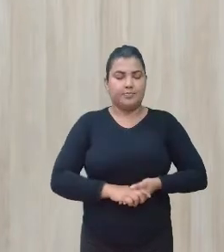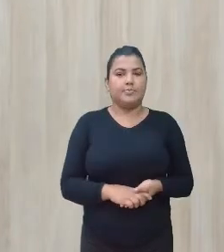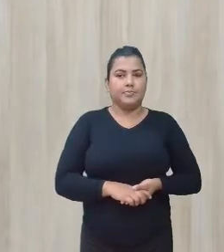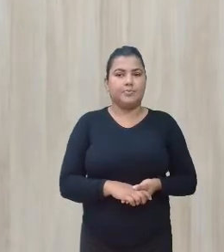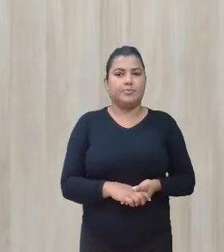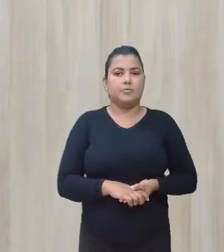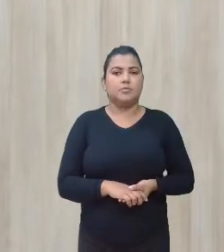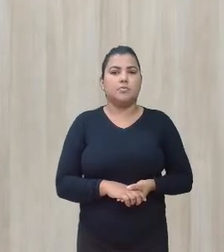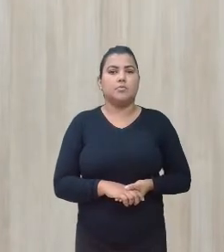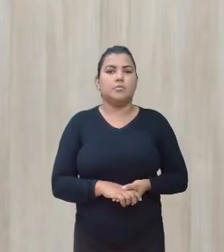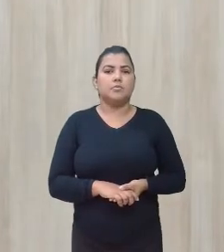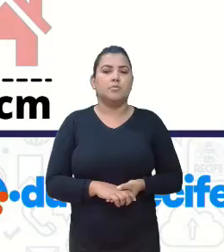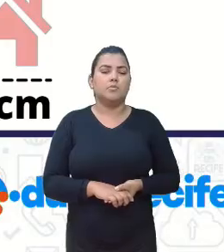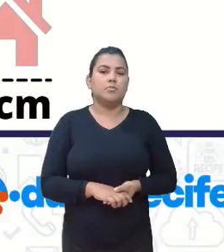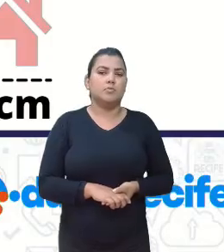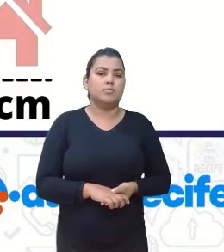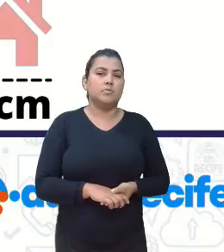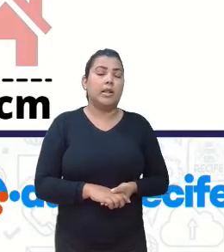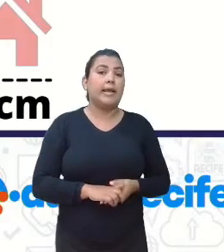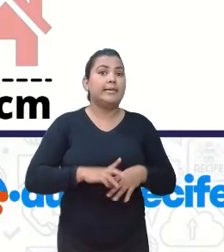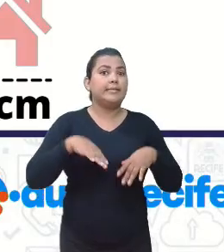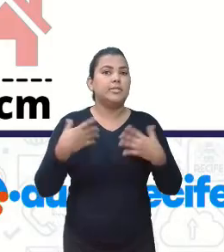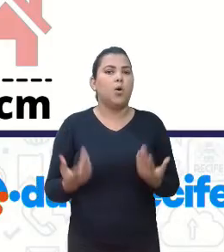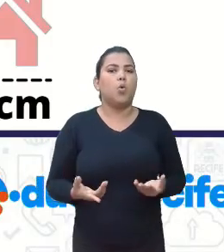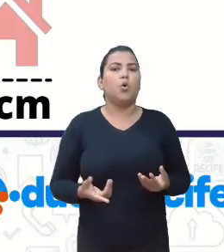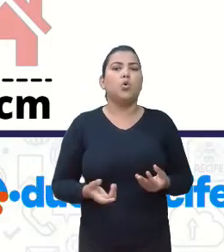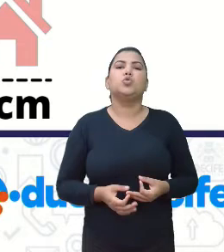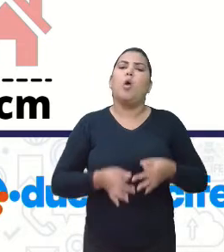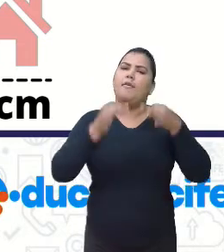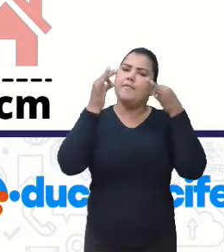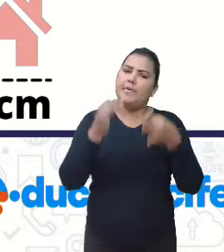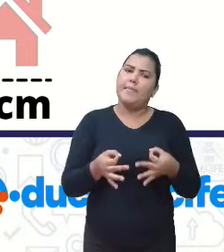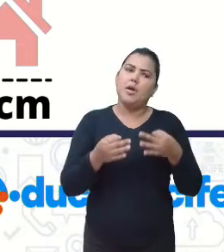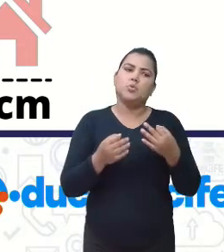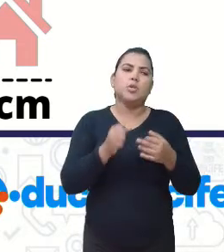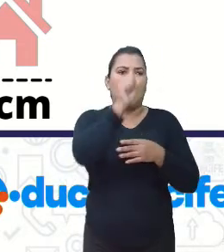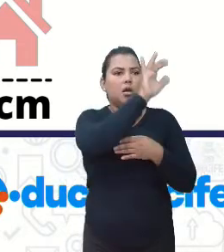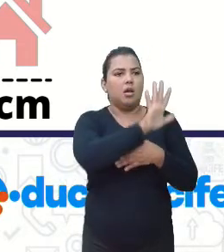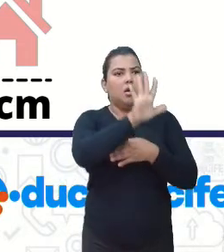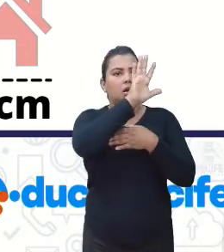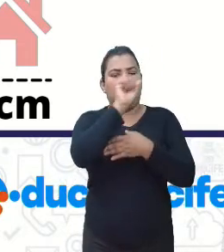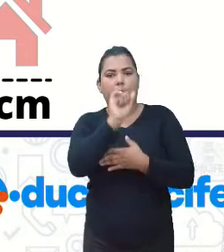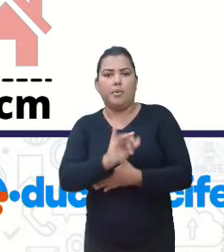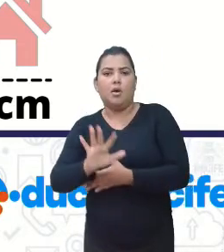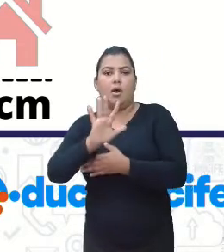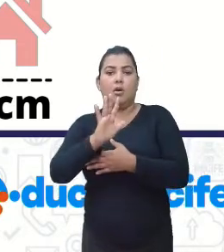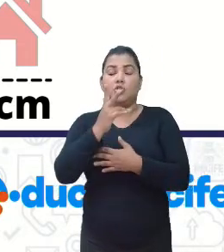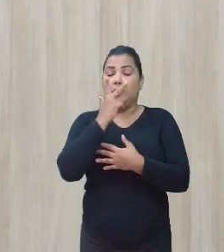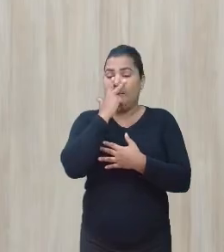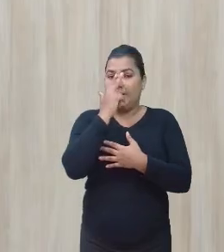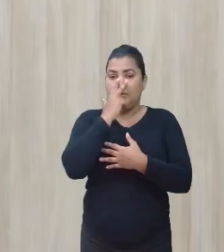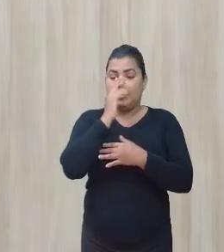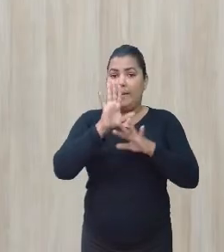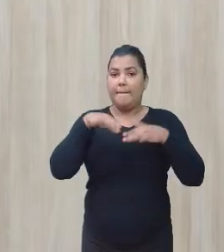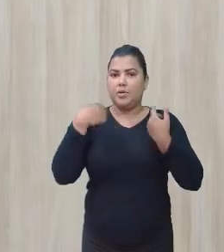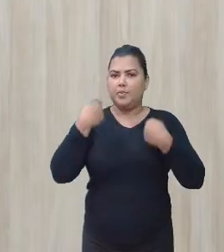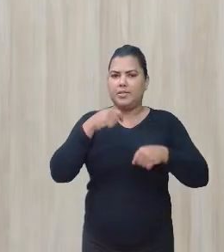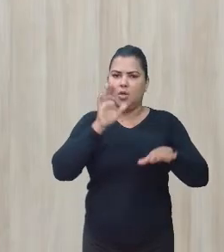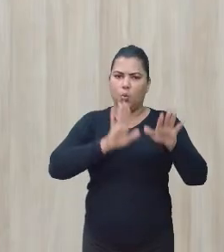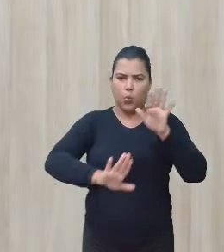aqui. Então veja, eu estou afirmando que as figuras são semelhantes, mas eu tenho que tomar cuidado. As dimensões